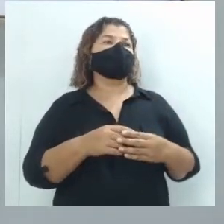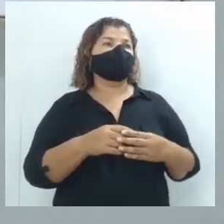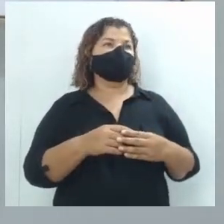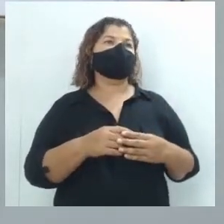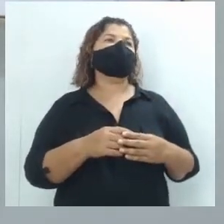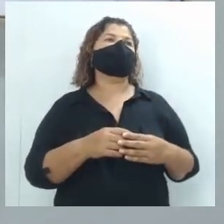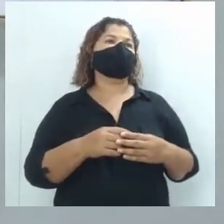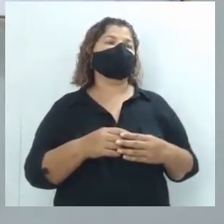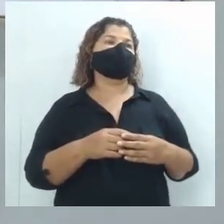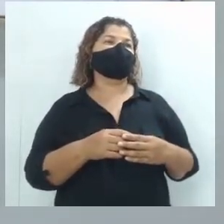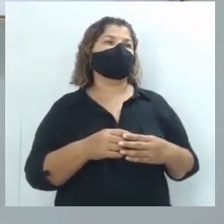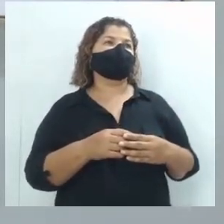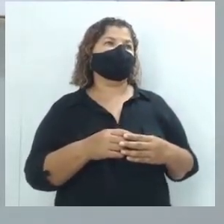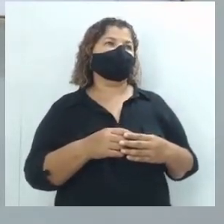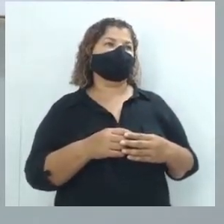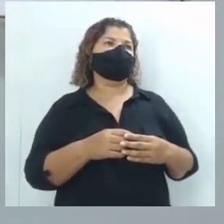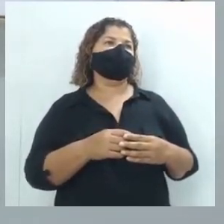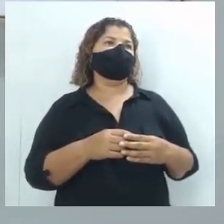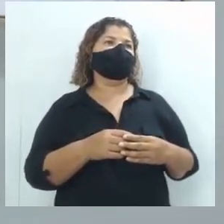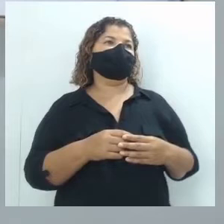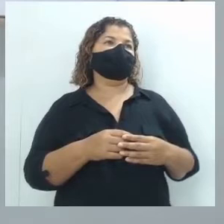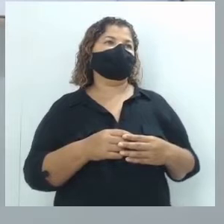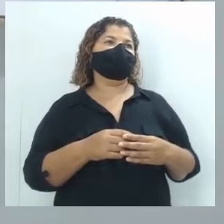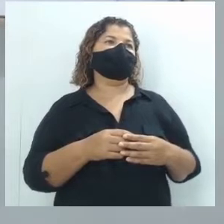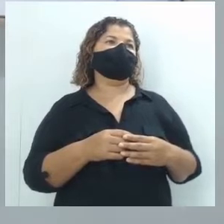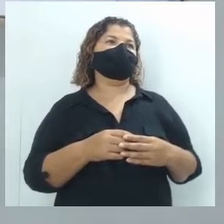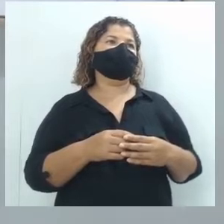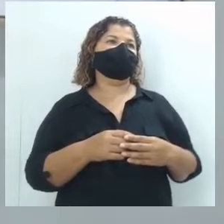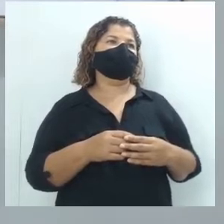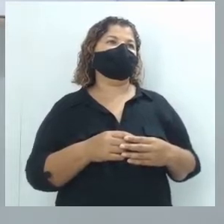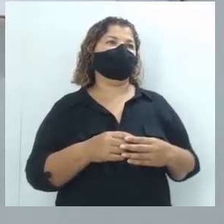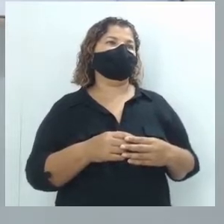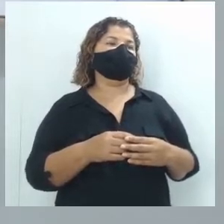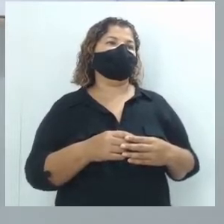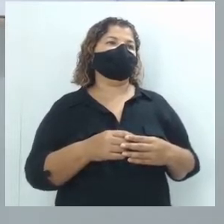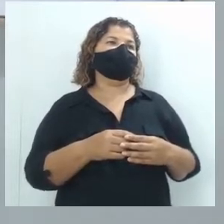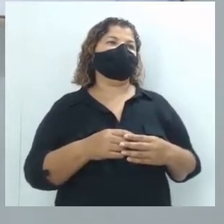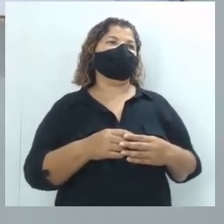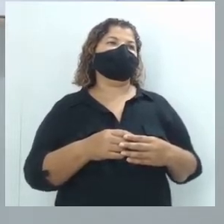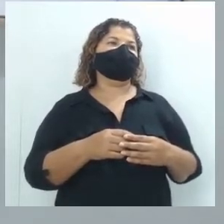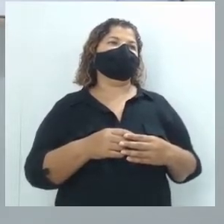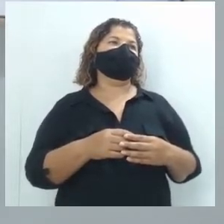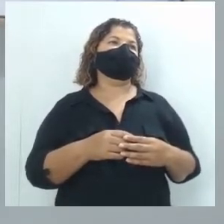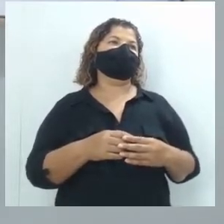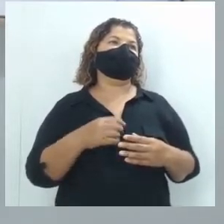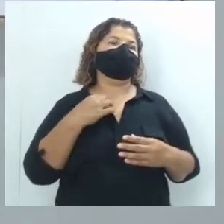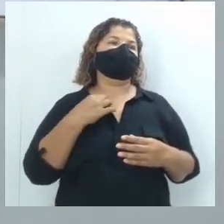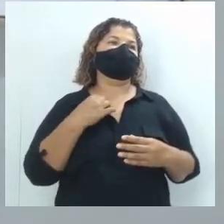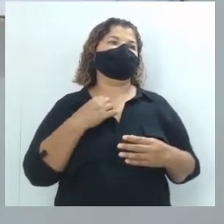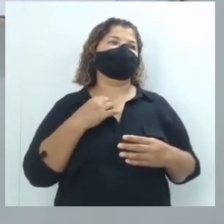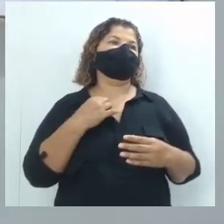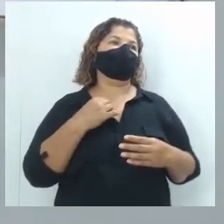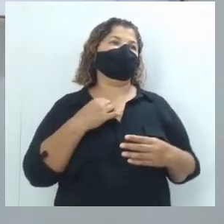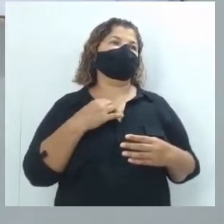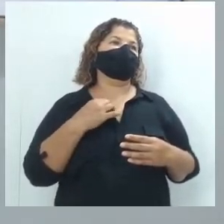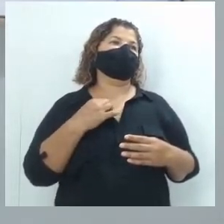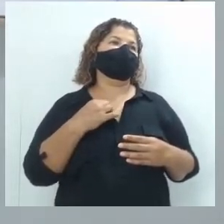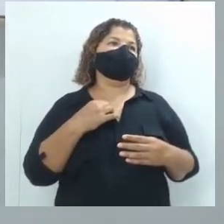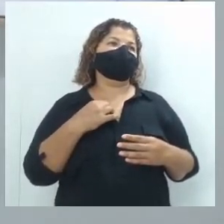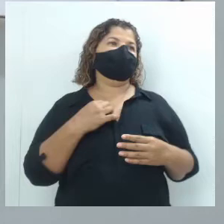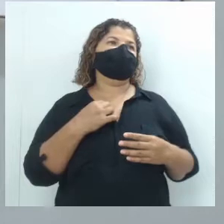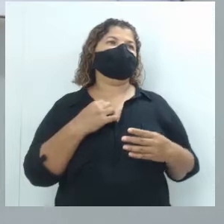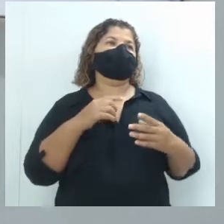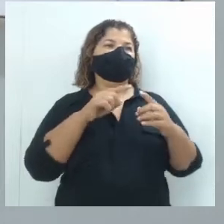RNAzinho aqui, ele vai, ó, se transformar, ele vai logo se replicar em